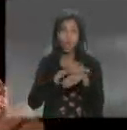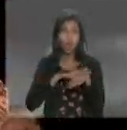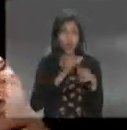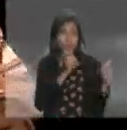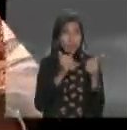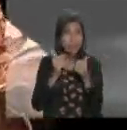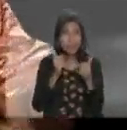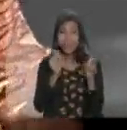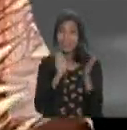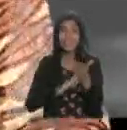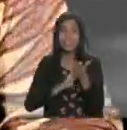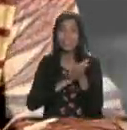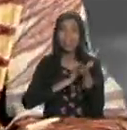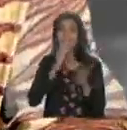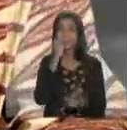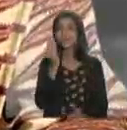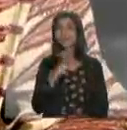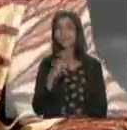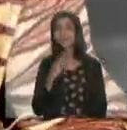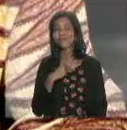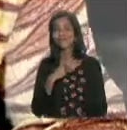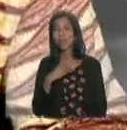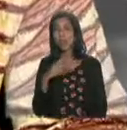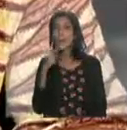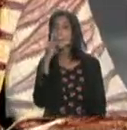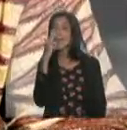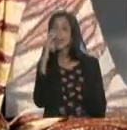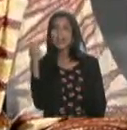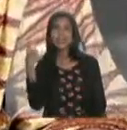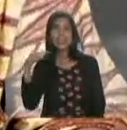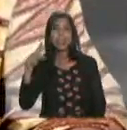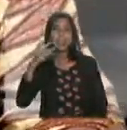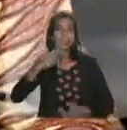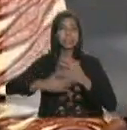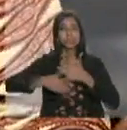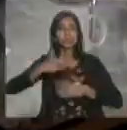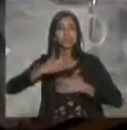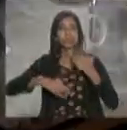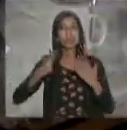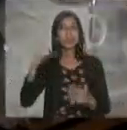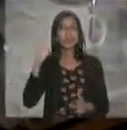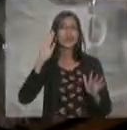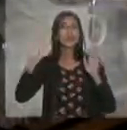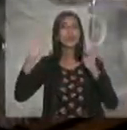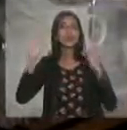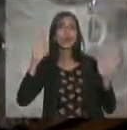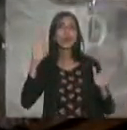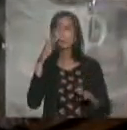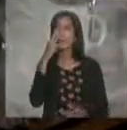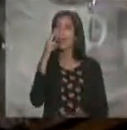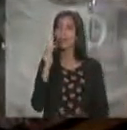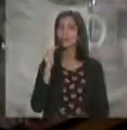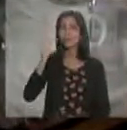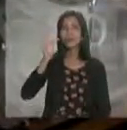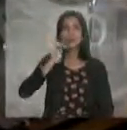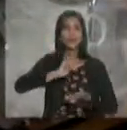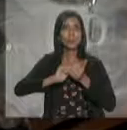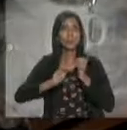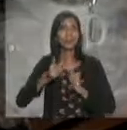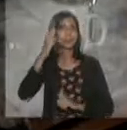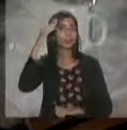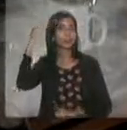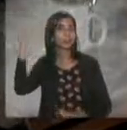comigo. Eu acho que eu frustrei o sonho dele. Que ele o futebol trazia uma perspectiva de sucesso, né? Sucesso.